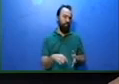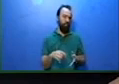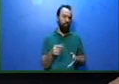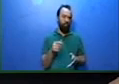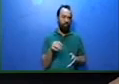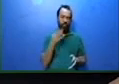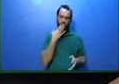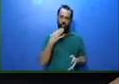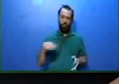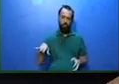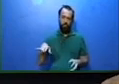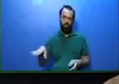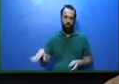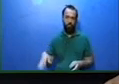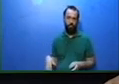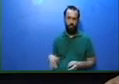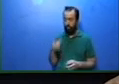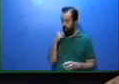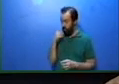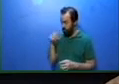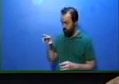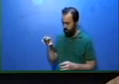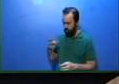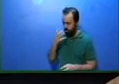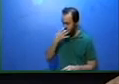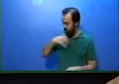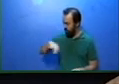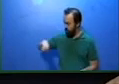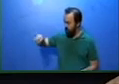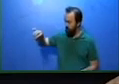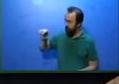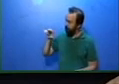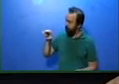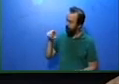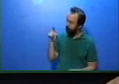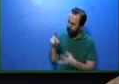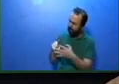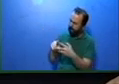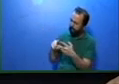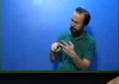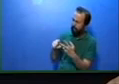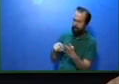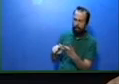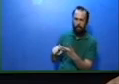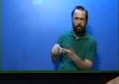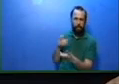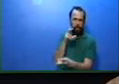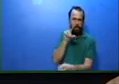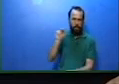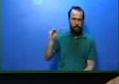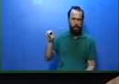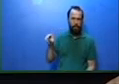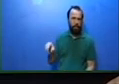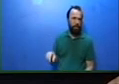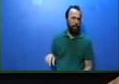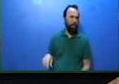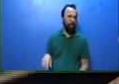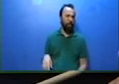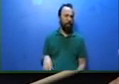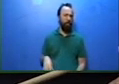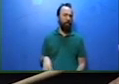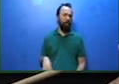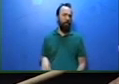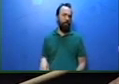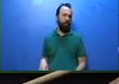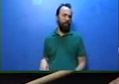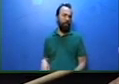criancinhas, uma criancinha, mais uma pessoa, né, um adulto, falando, olha, 3 andorinhas. Vocês observaram que tem 3 andorinhas?